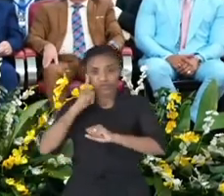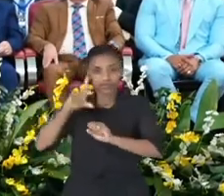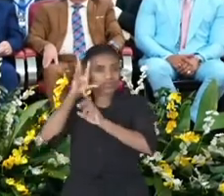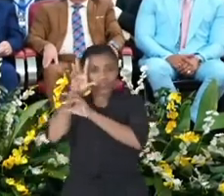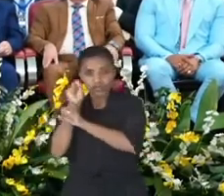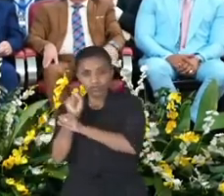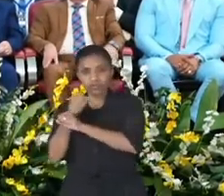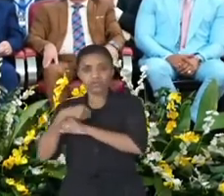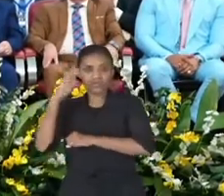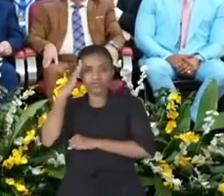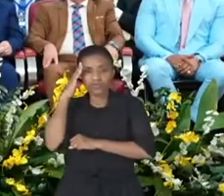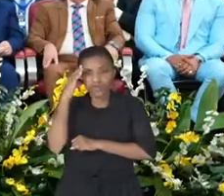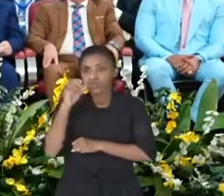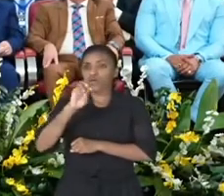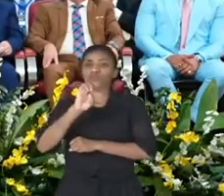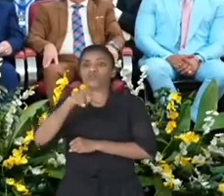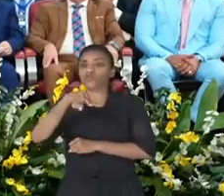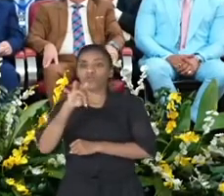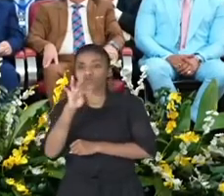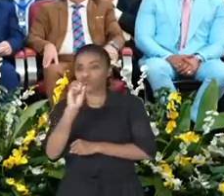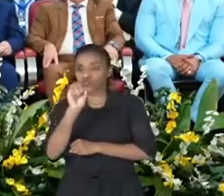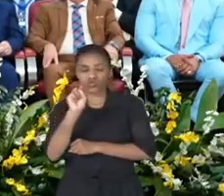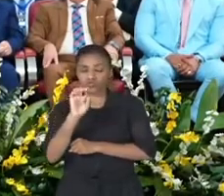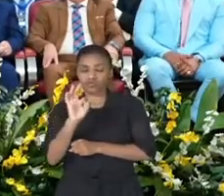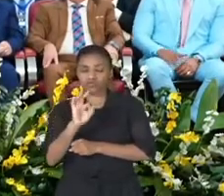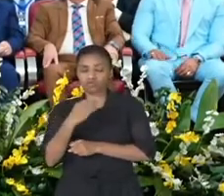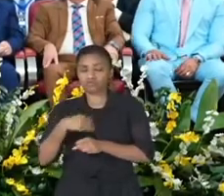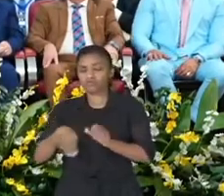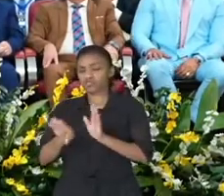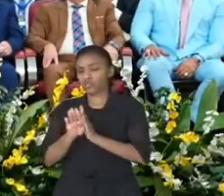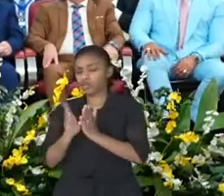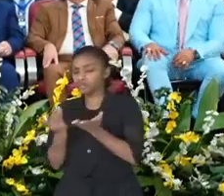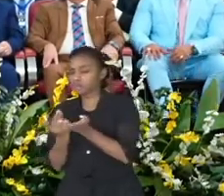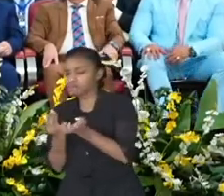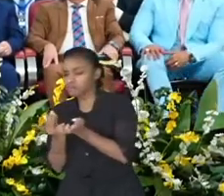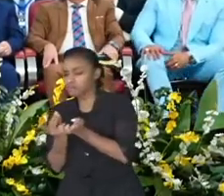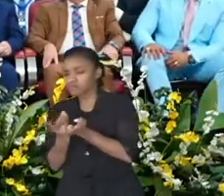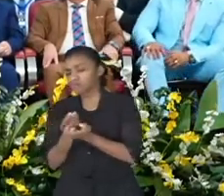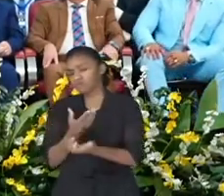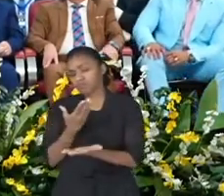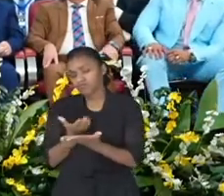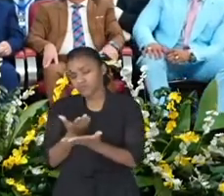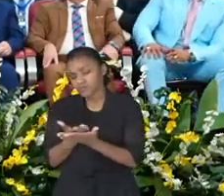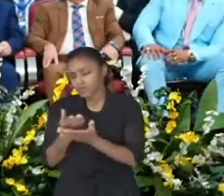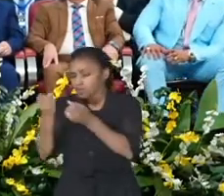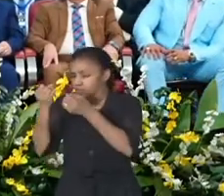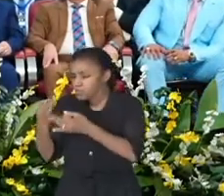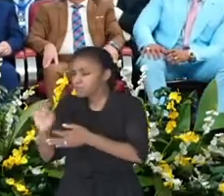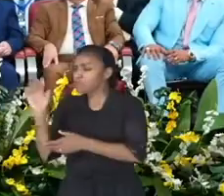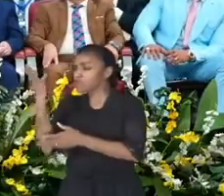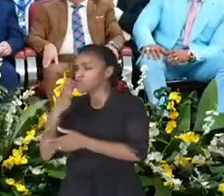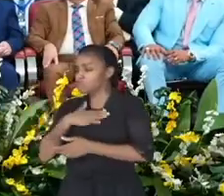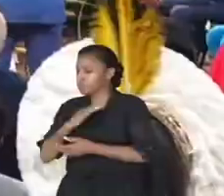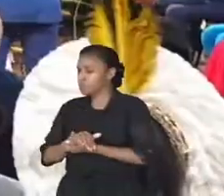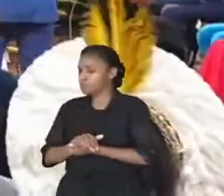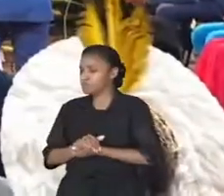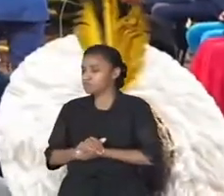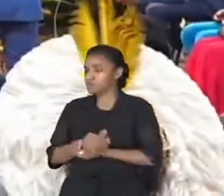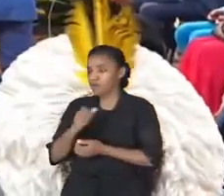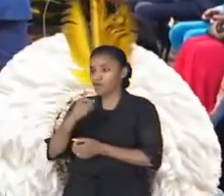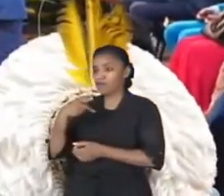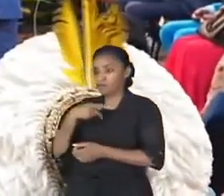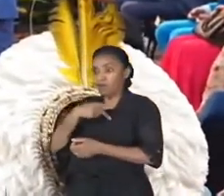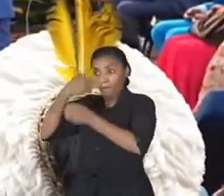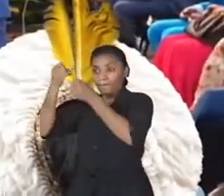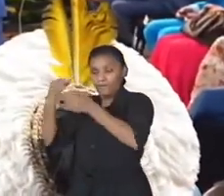que não era um encosto. Aí eu fui para a escola dominical, chamei meu professor, falei, me explica o que aconteceu comigo. Aí ele me explicou, e eu fui para minha mãe e falei, mãe,